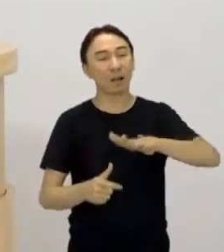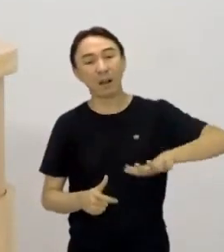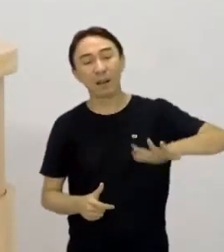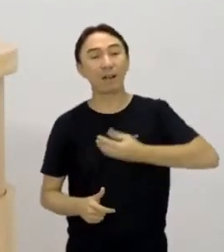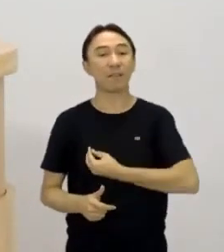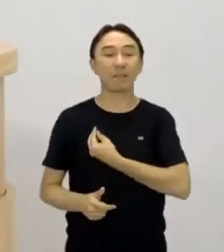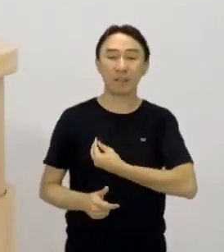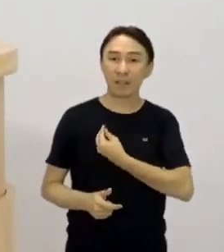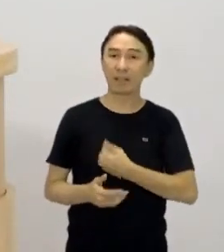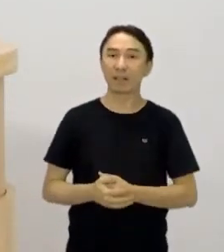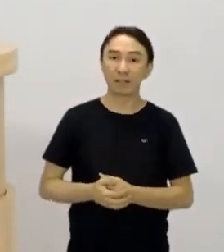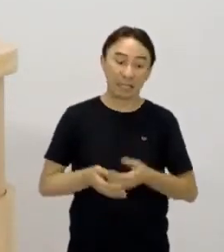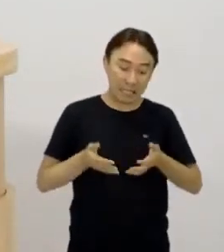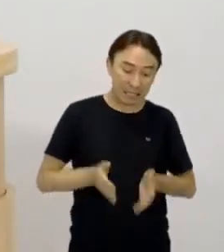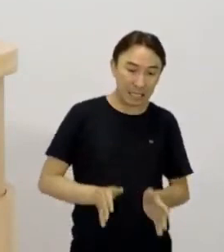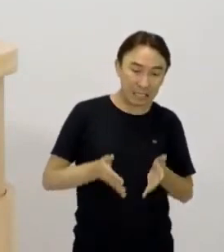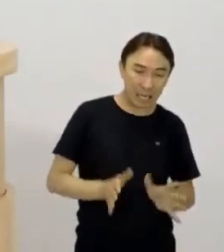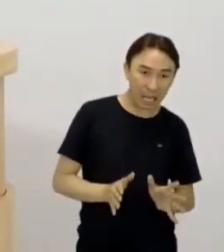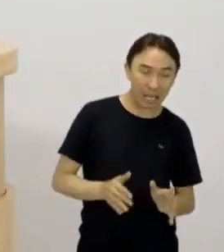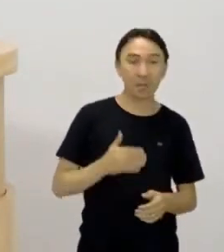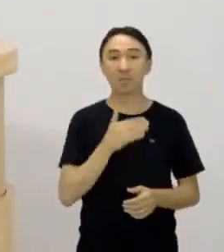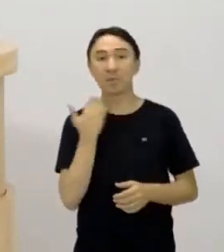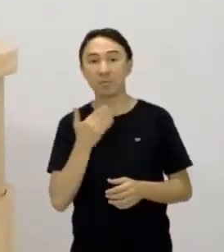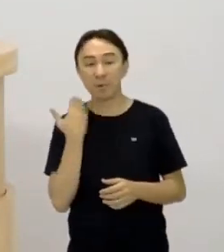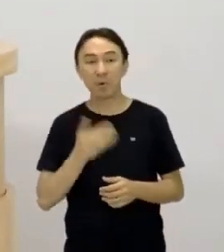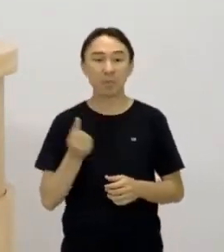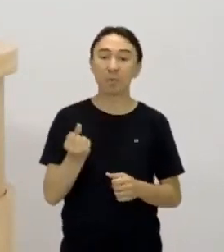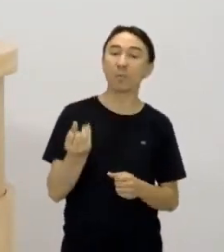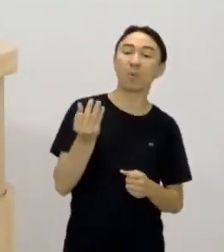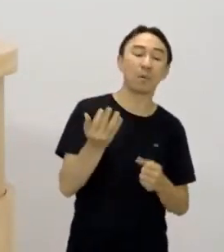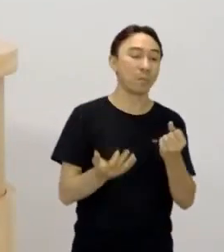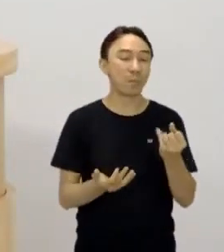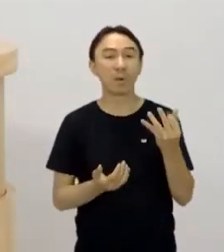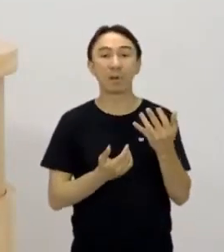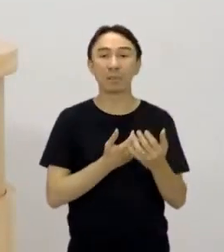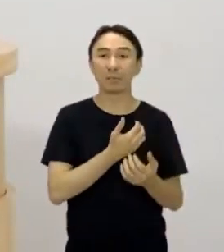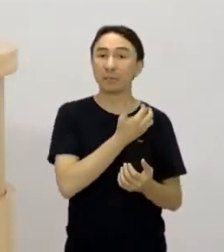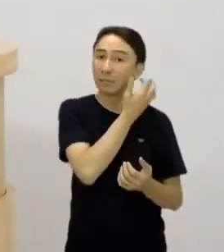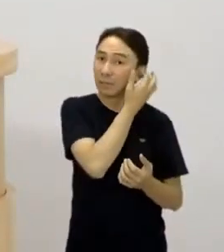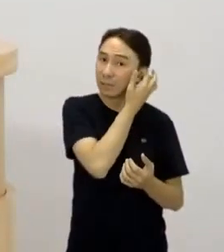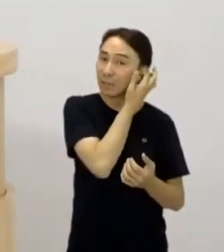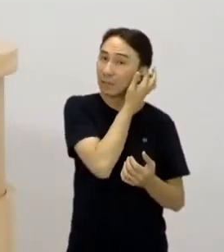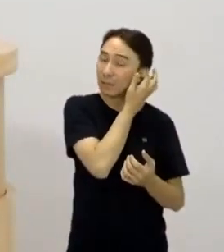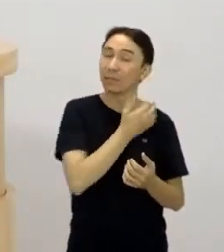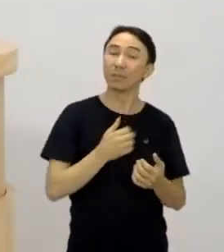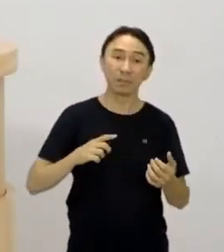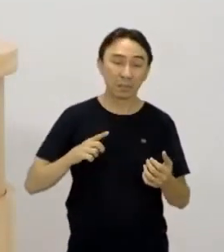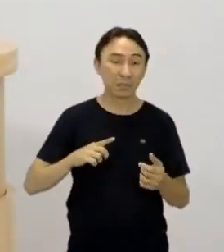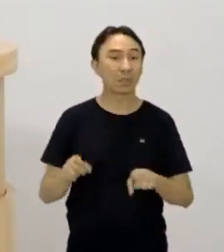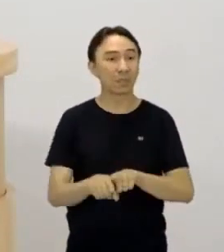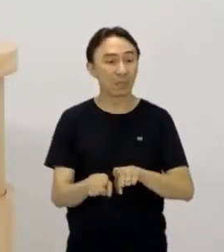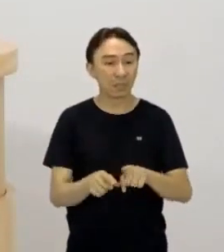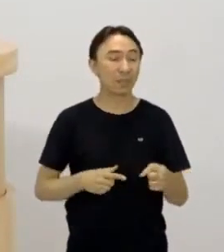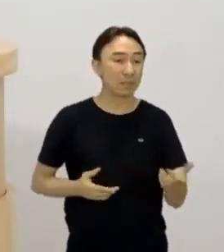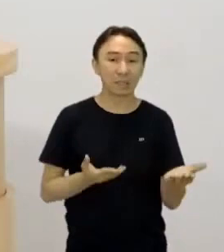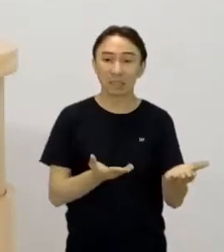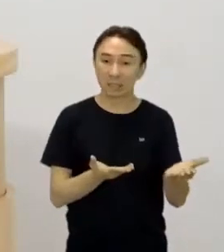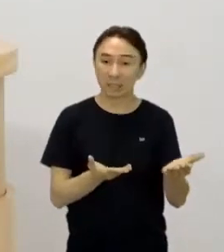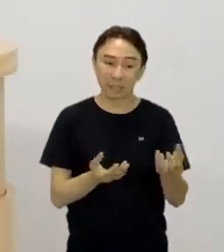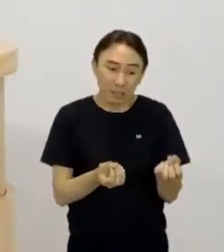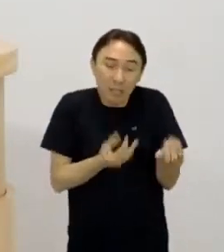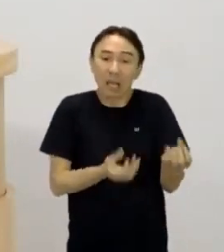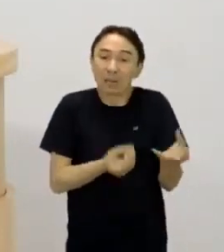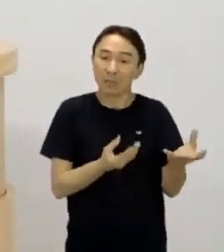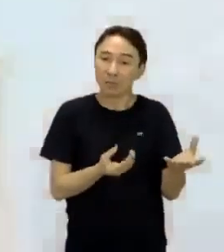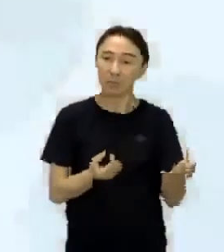a taxa de mortalidade. Então, é isso que a gente vai ver aqui, né, através de dados que vão aparecer aí com vocês. E a gente vai começar com